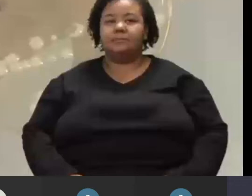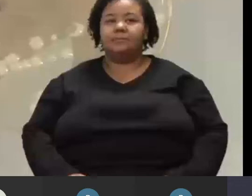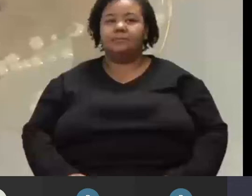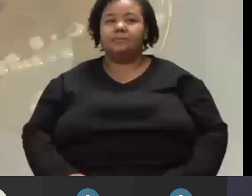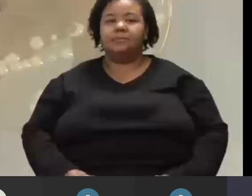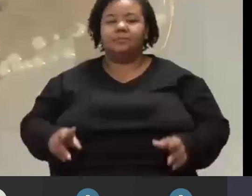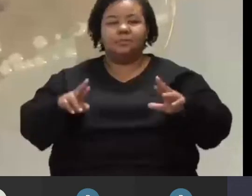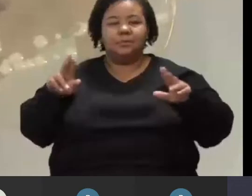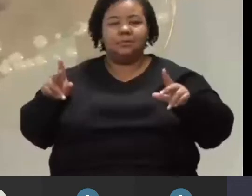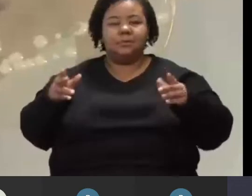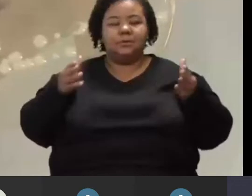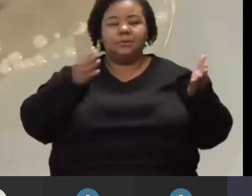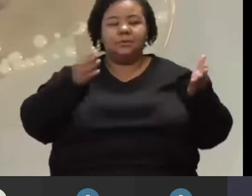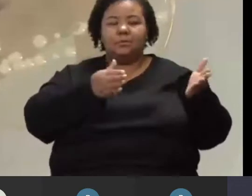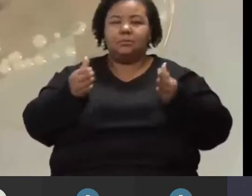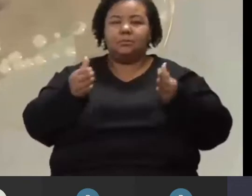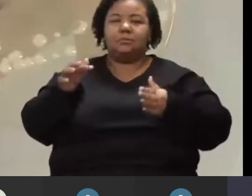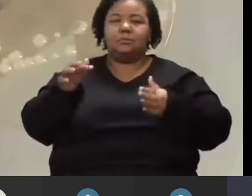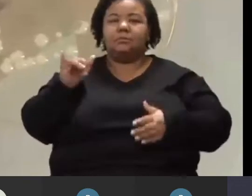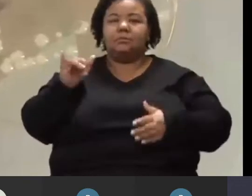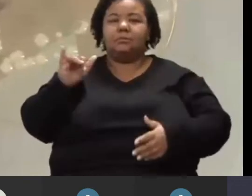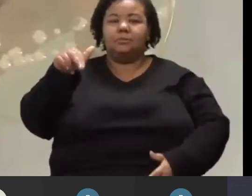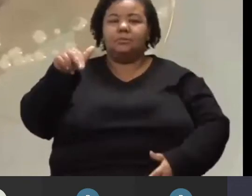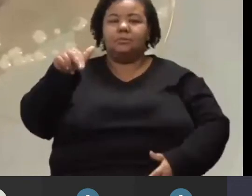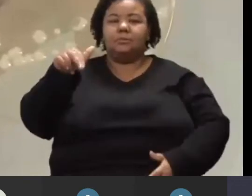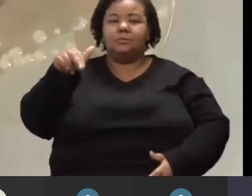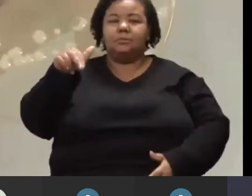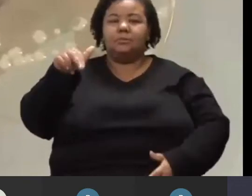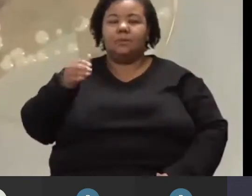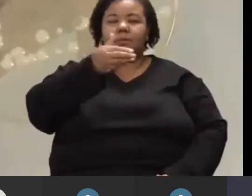A diferença, então, de um fungo filamentoso e um fungo